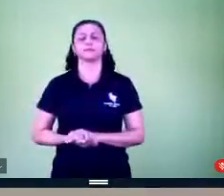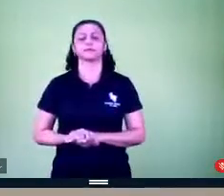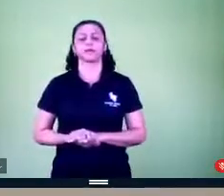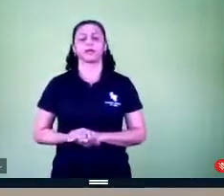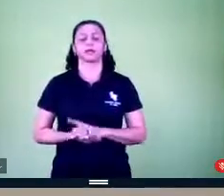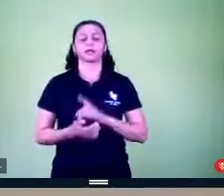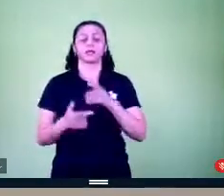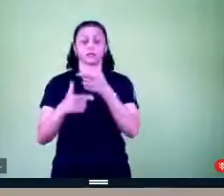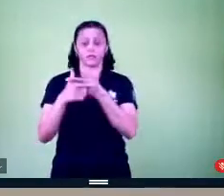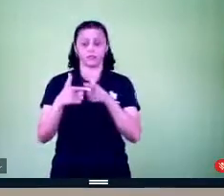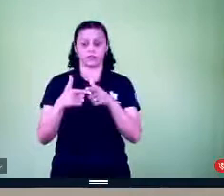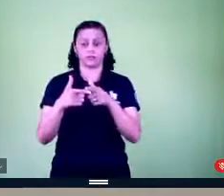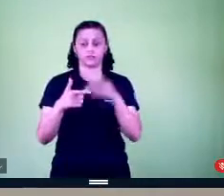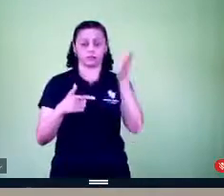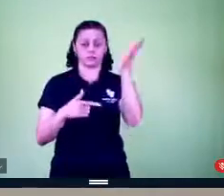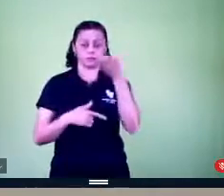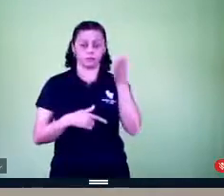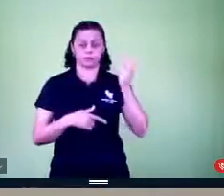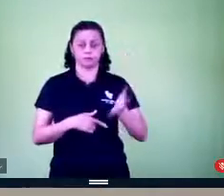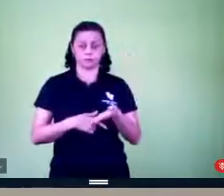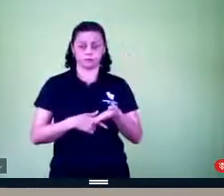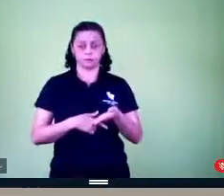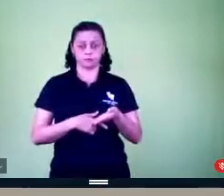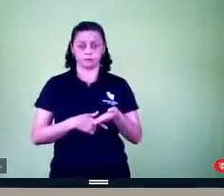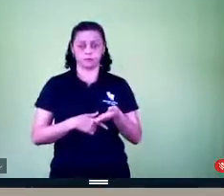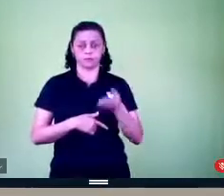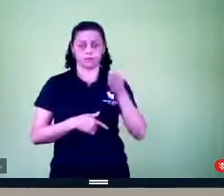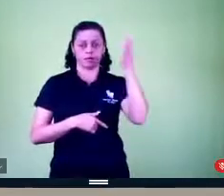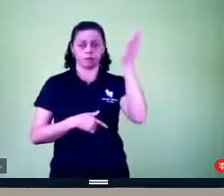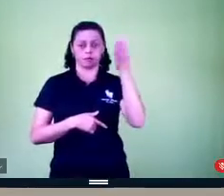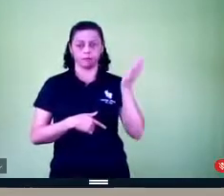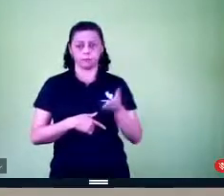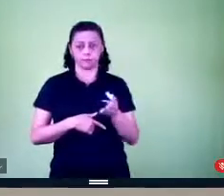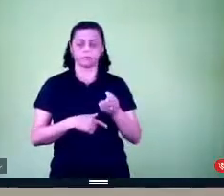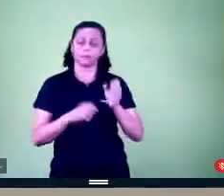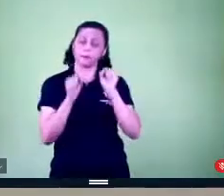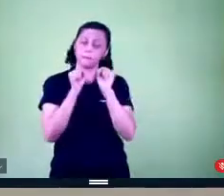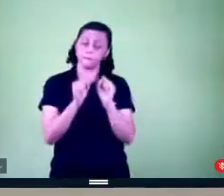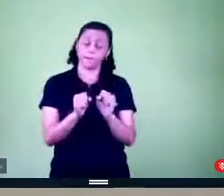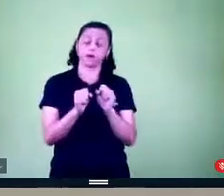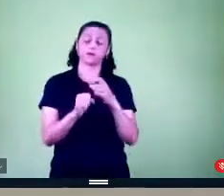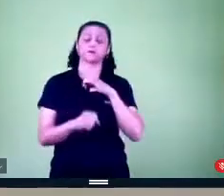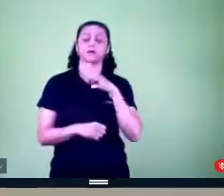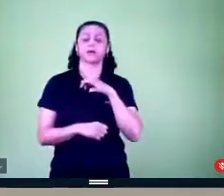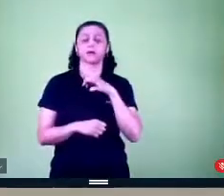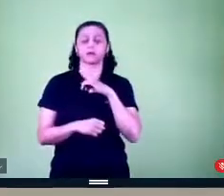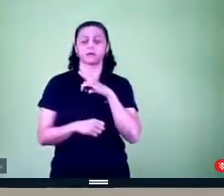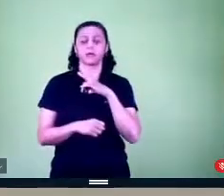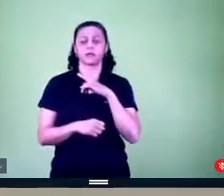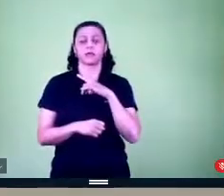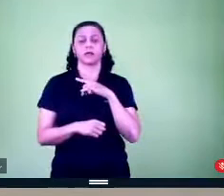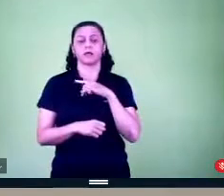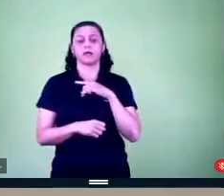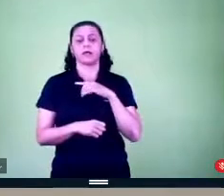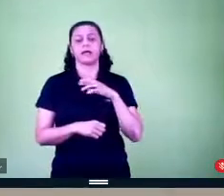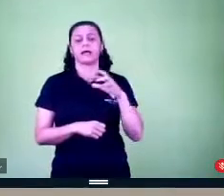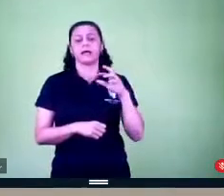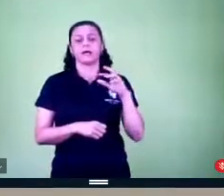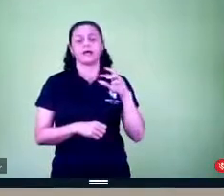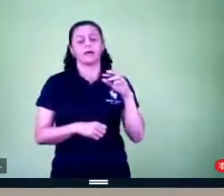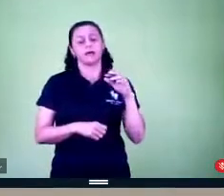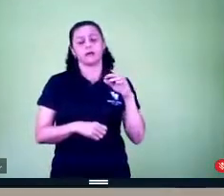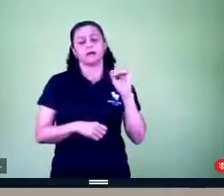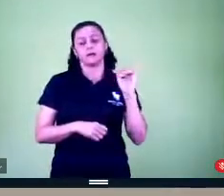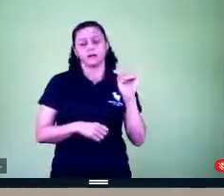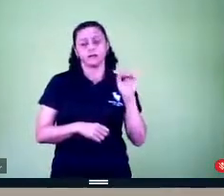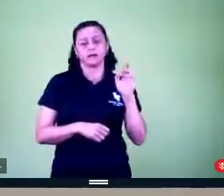simplesmente esse R1 com esse R1, e eu vou ter que a corrente pelo resistor 1 vai ser R2, esse